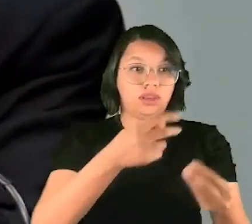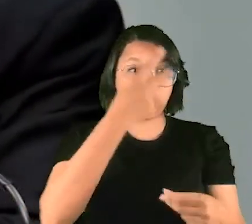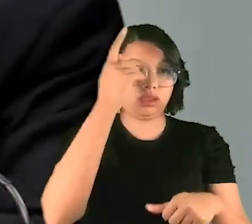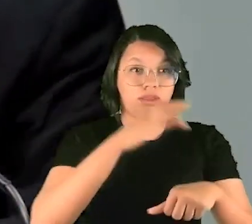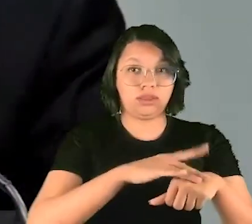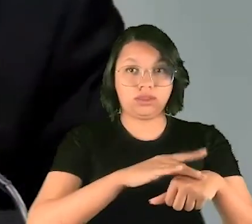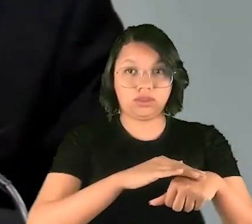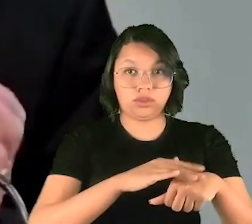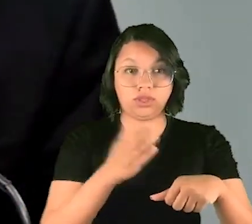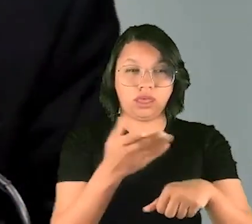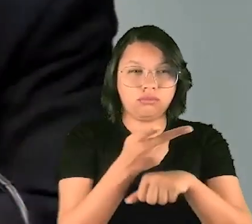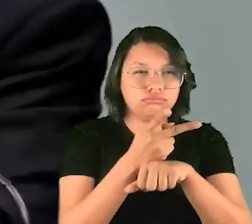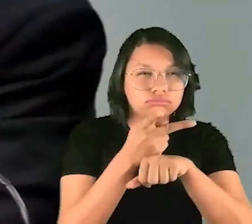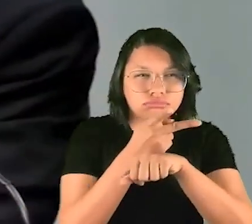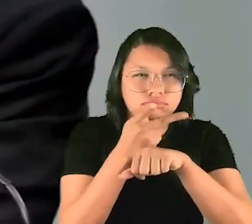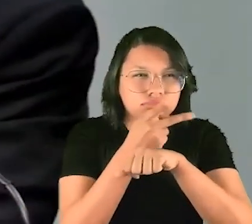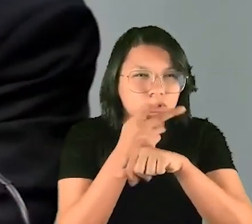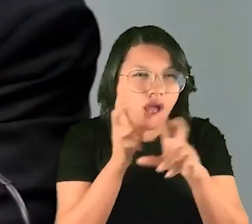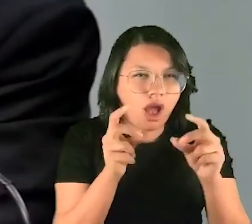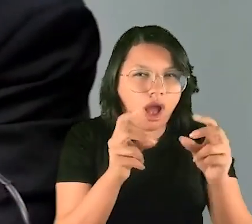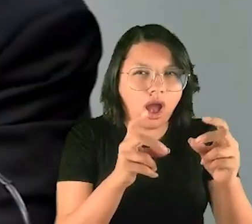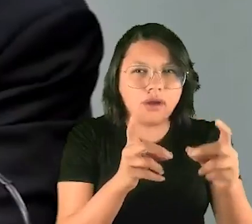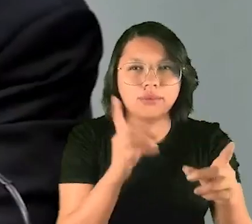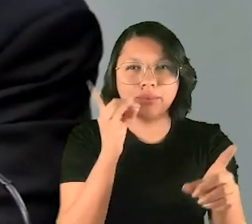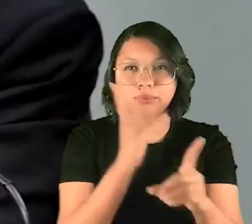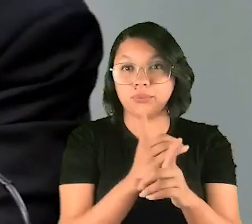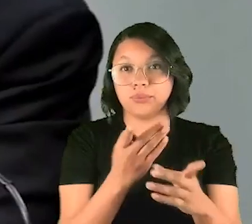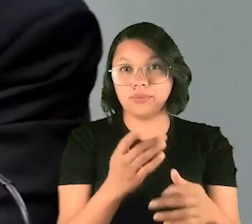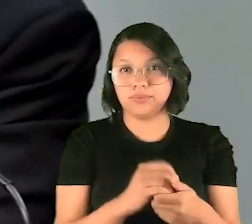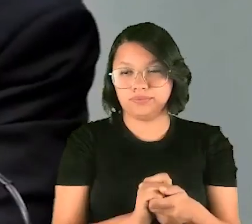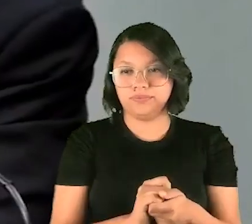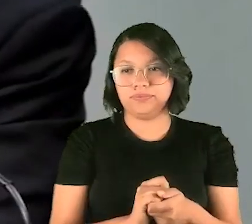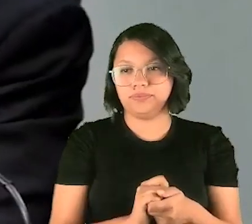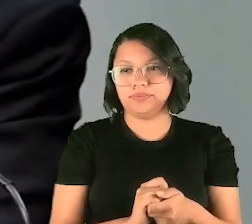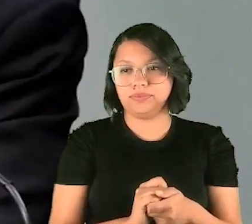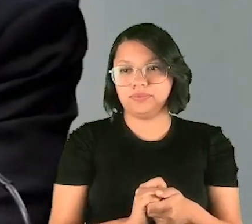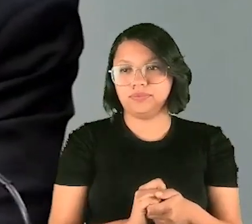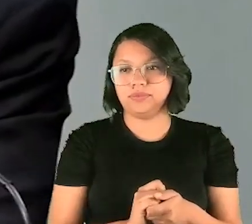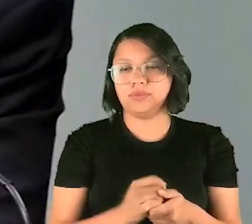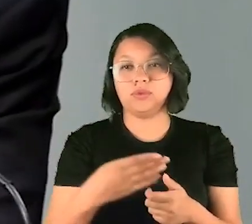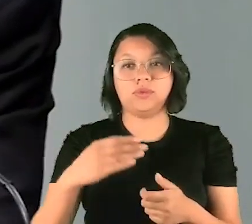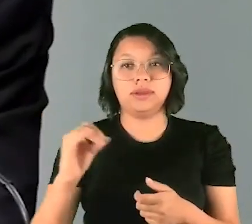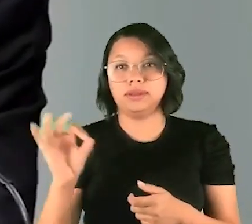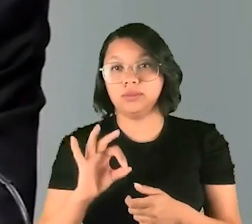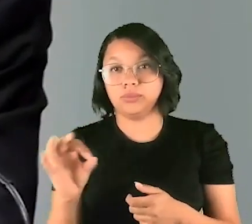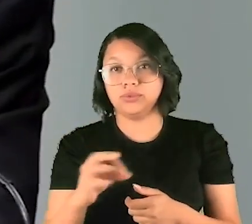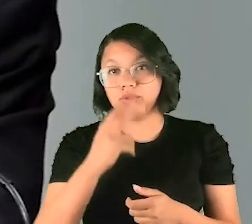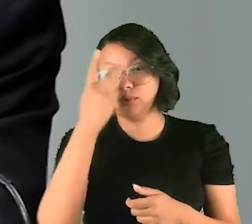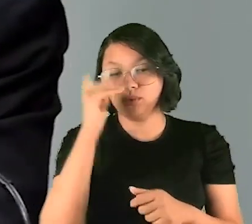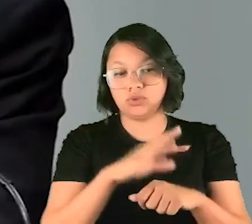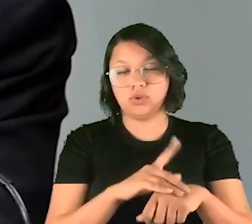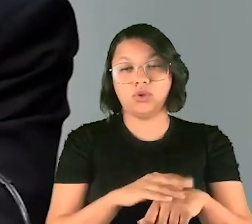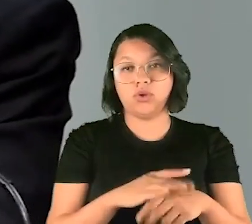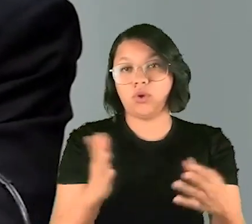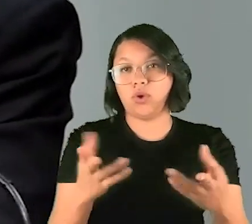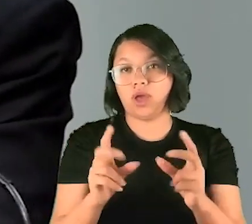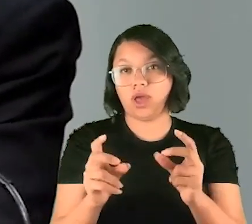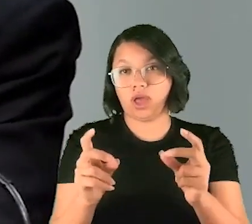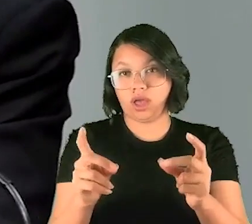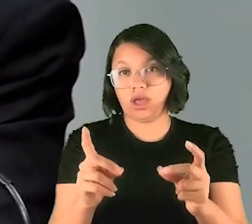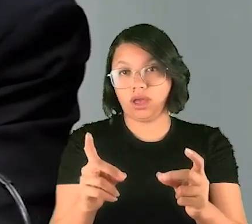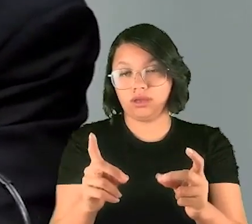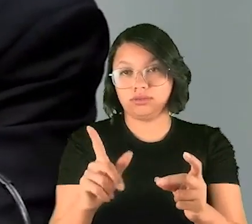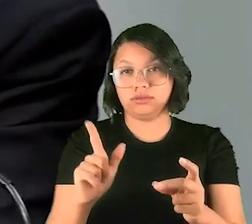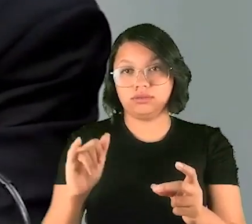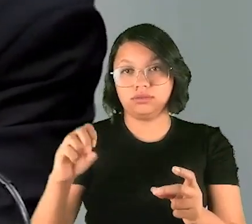foi incorporado ao DNA delas, dá para o paciente, as células entram e caçam o tumor, e como eu disse, 40% de pacientes com linfoma refratário